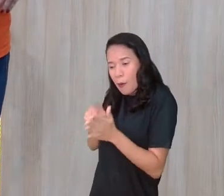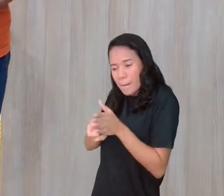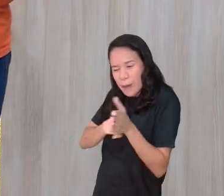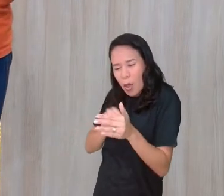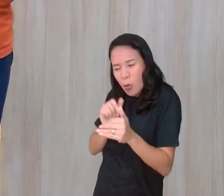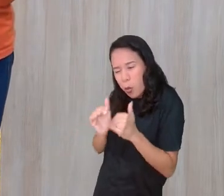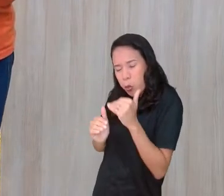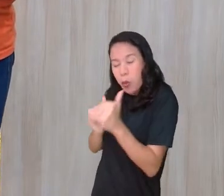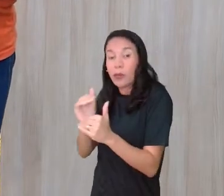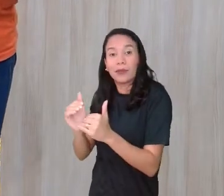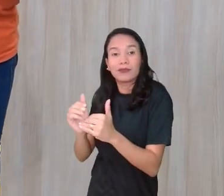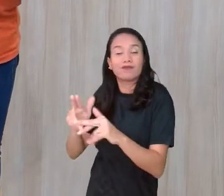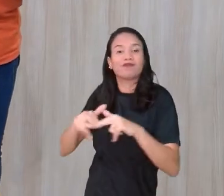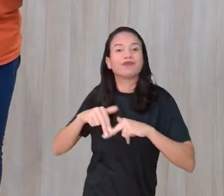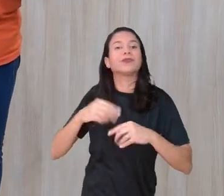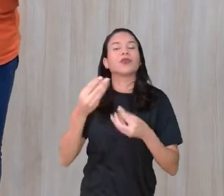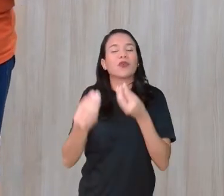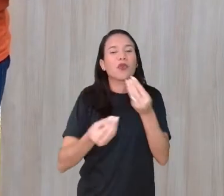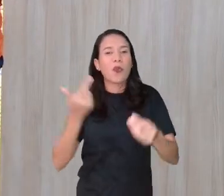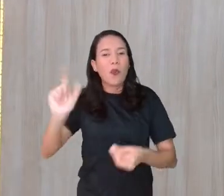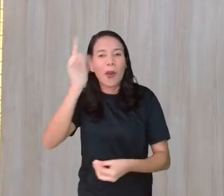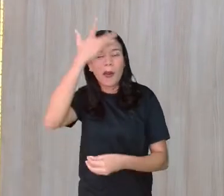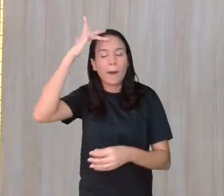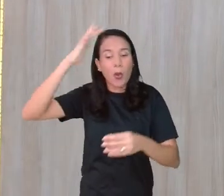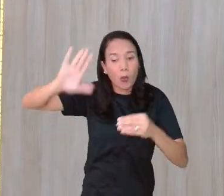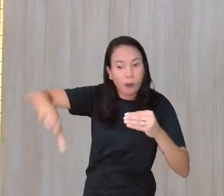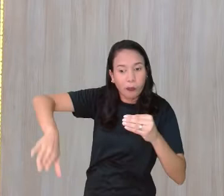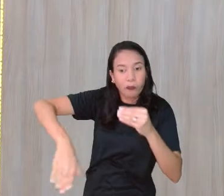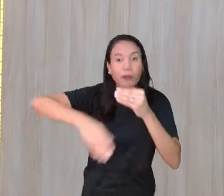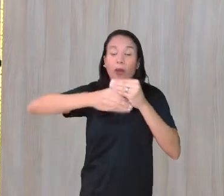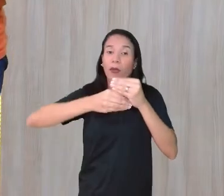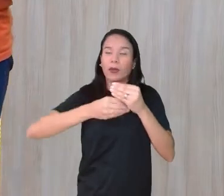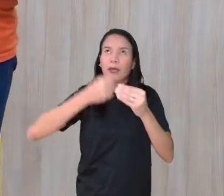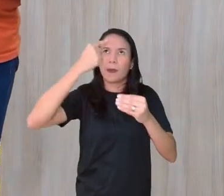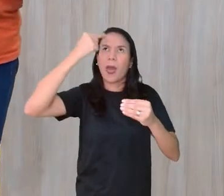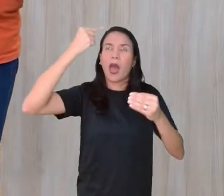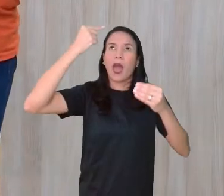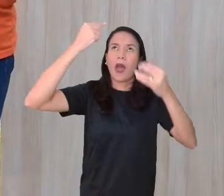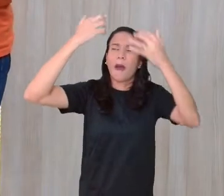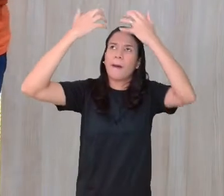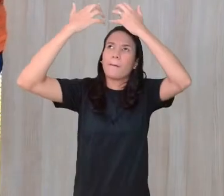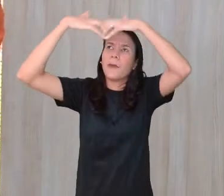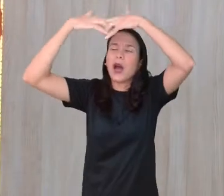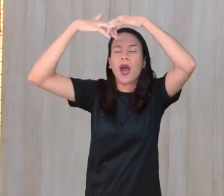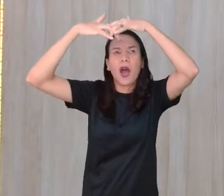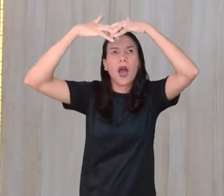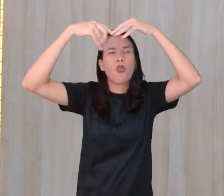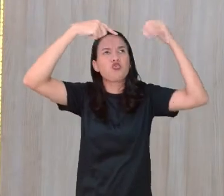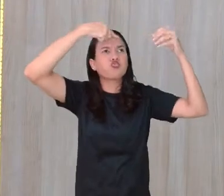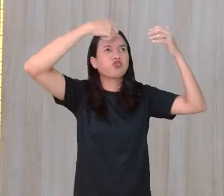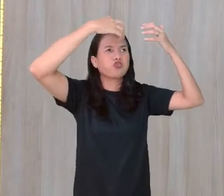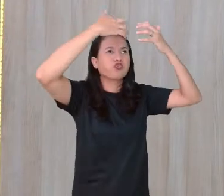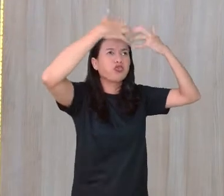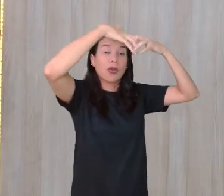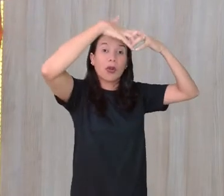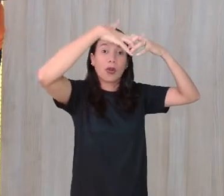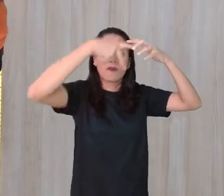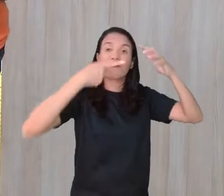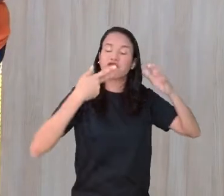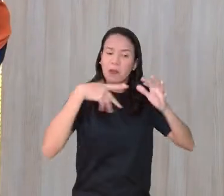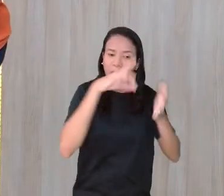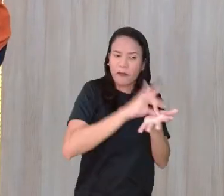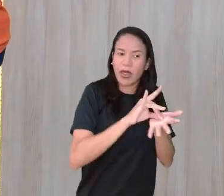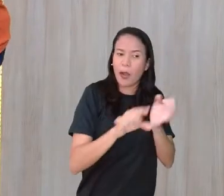e realmente tecendo problemas, tecendo hipótese e confirmando ou não,